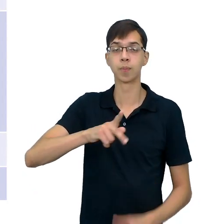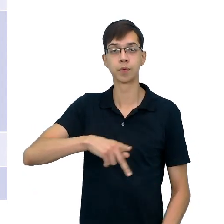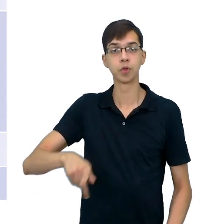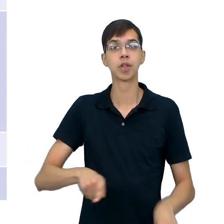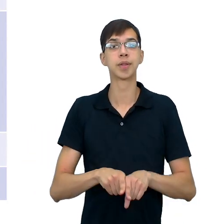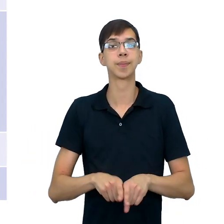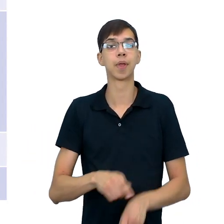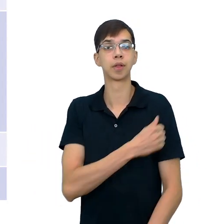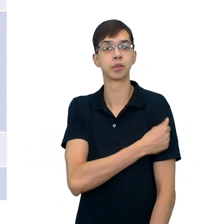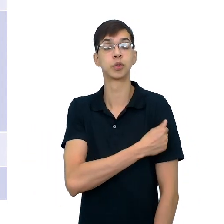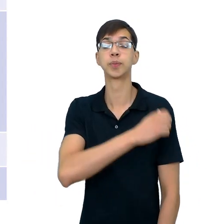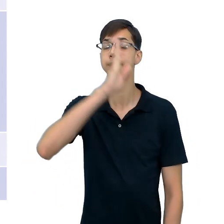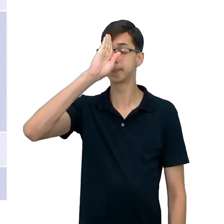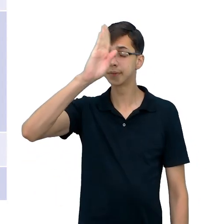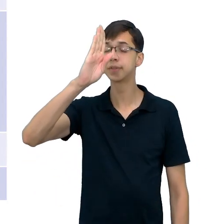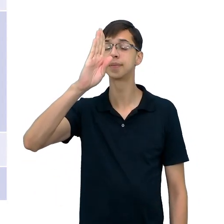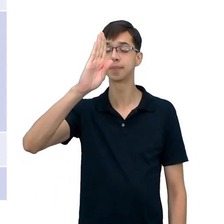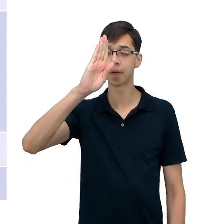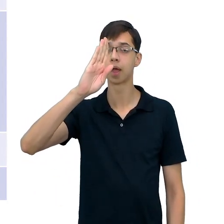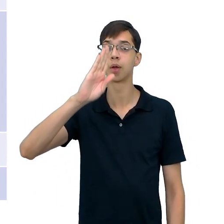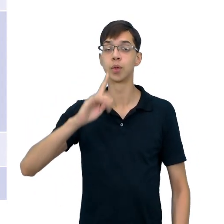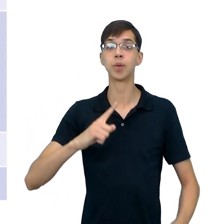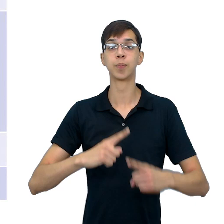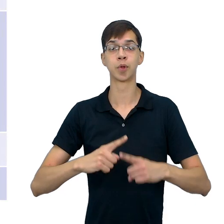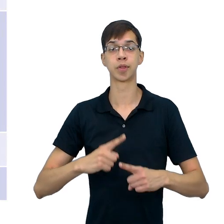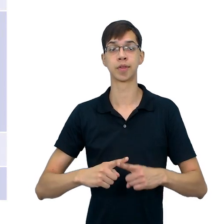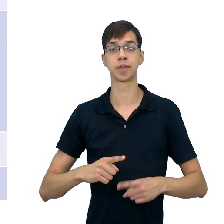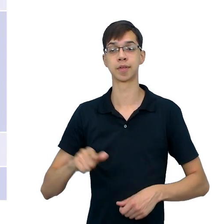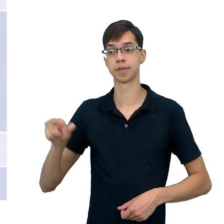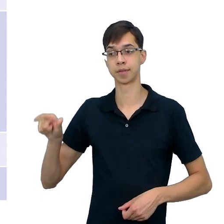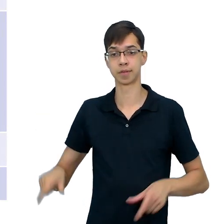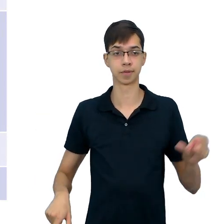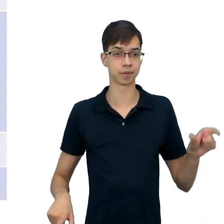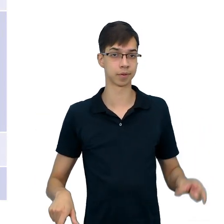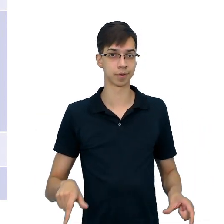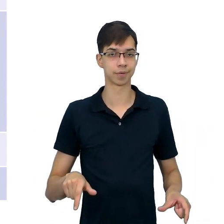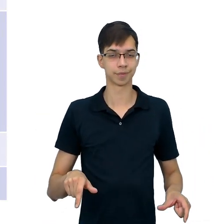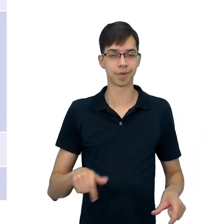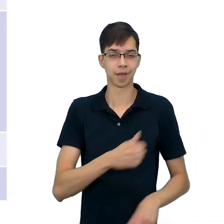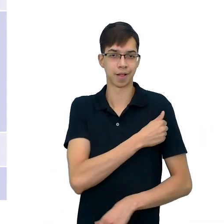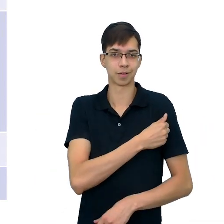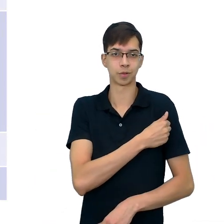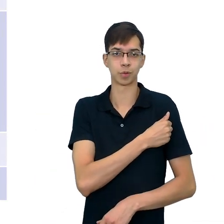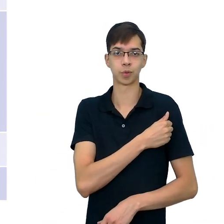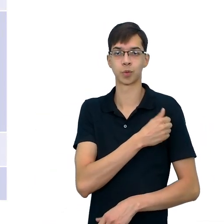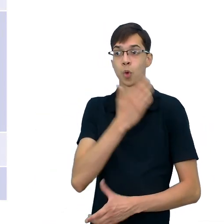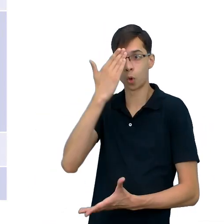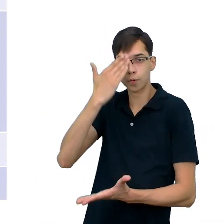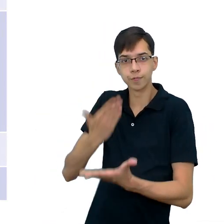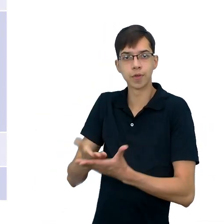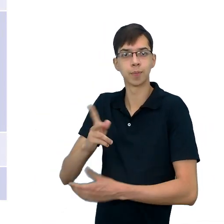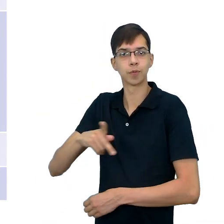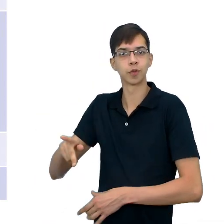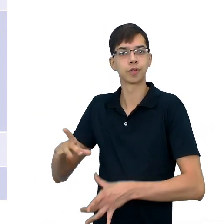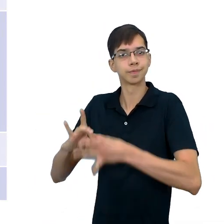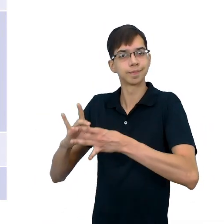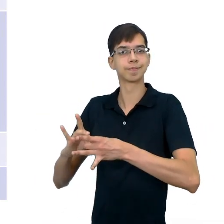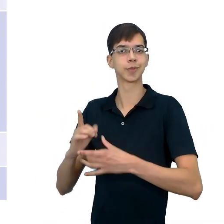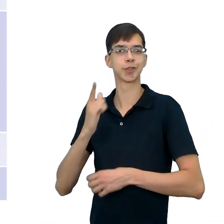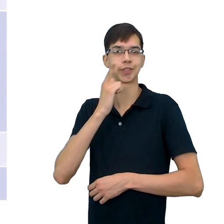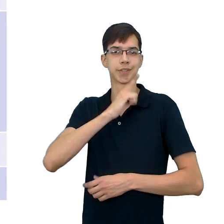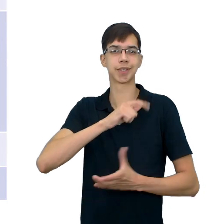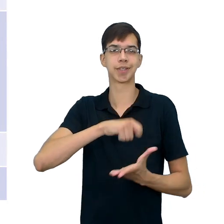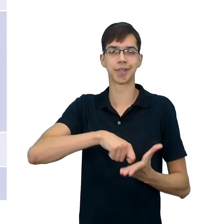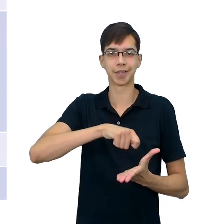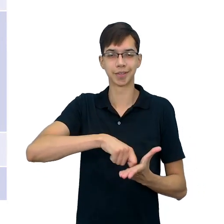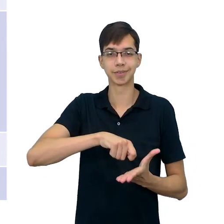aluno, é fundamental, né, porque pode gerar neles a confiança e também, né, causar aí a mediação